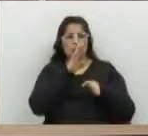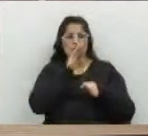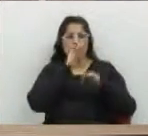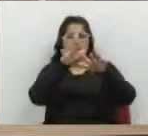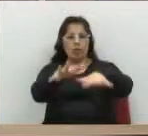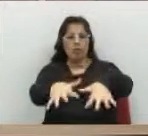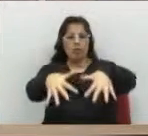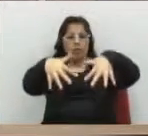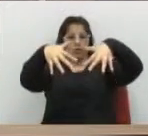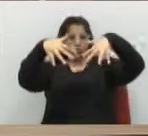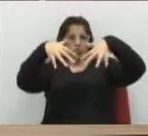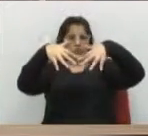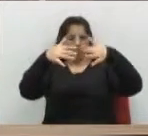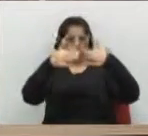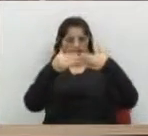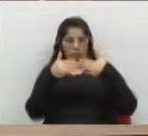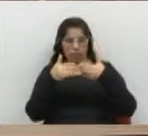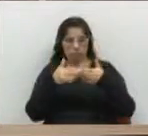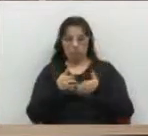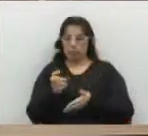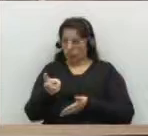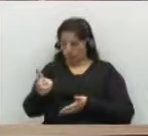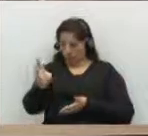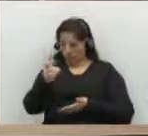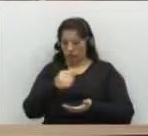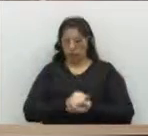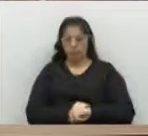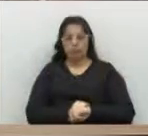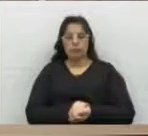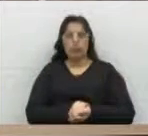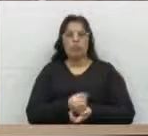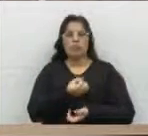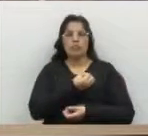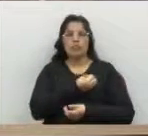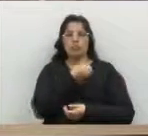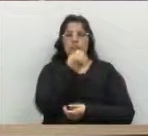no auditório. Prossiga. Requerimento